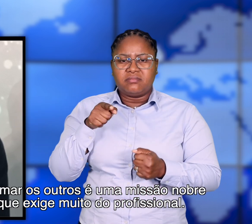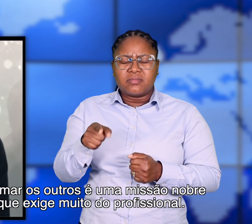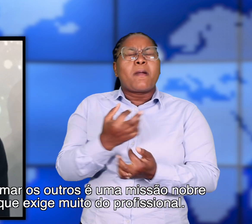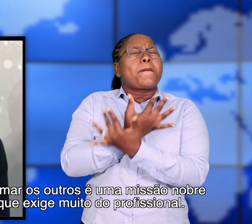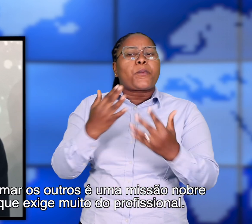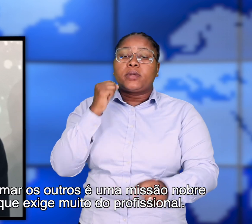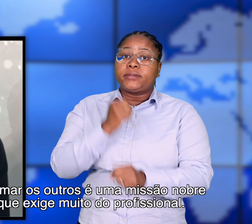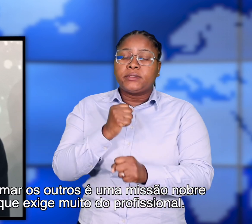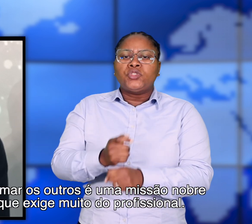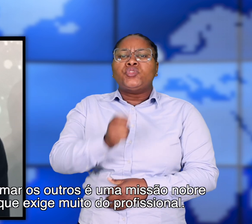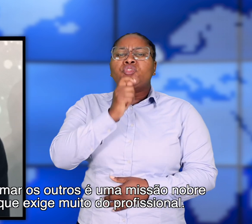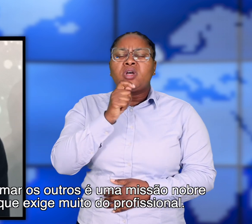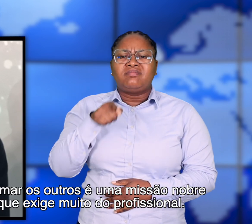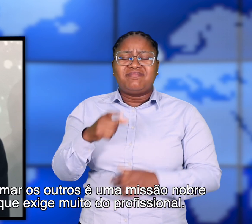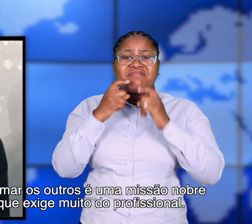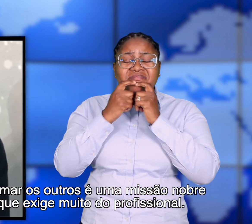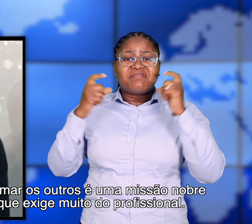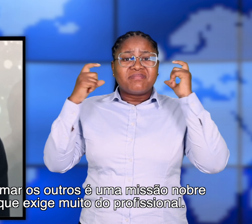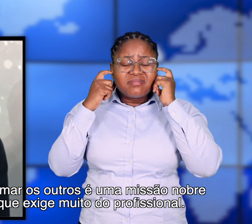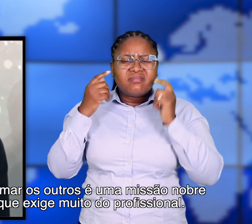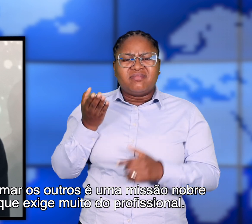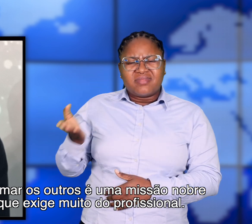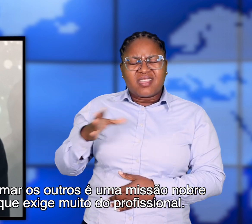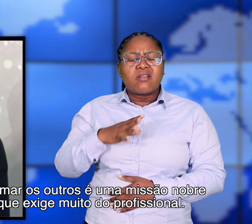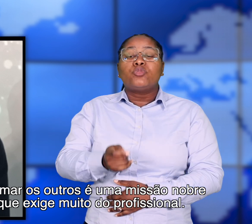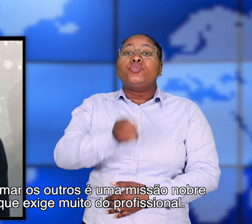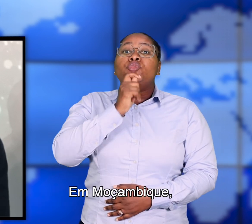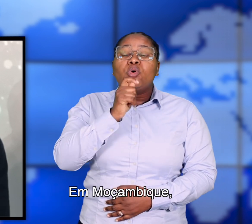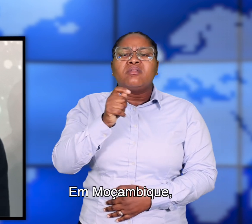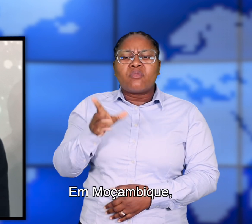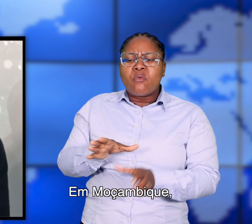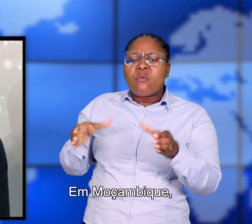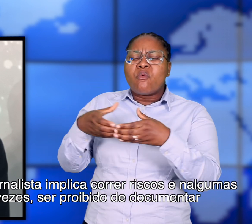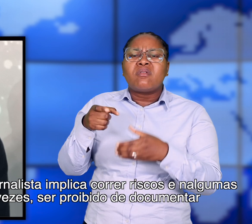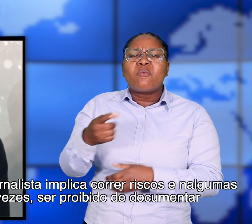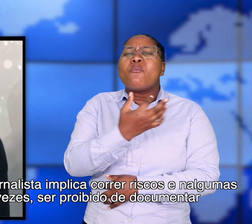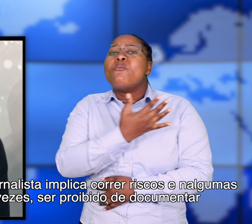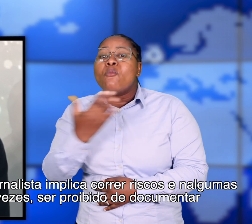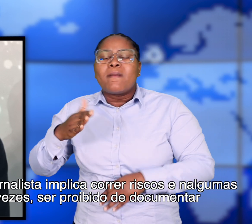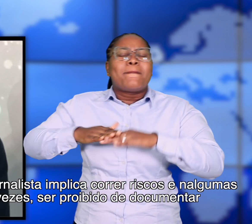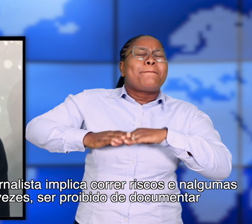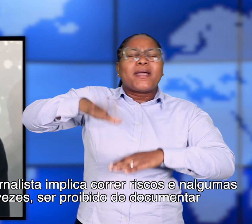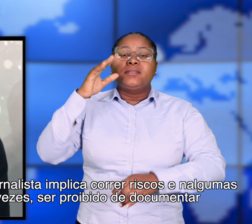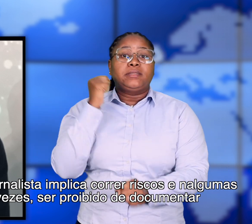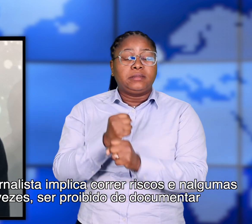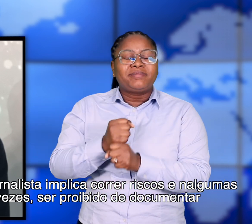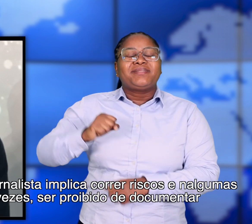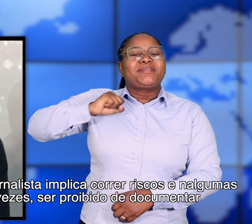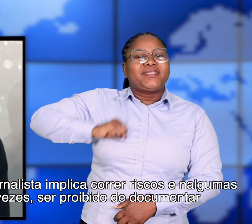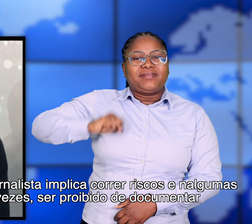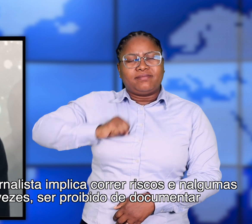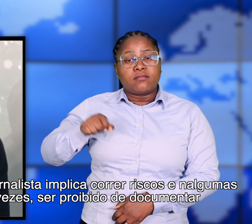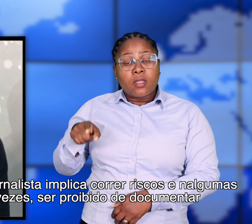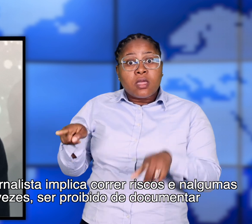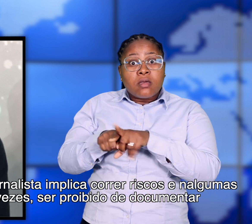Informar os outros é uma missão nobre que exige muito do profissional. Em Moçambique, ser jornalista implica correr riscos